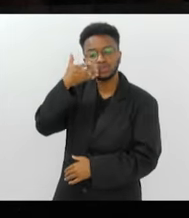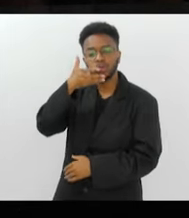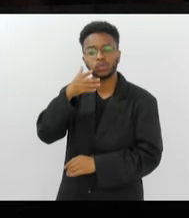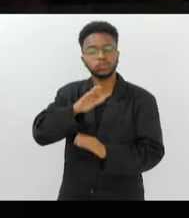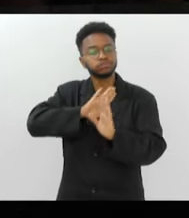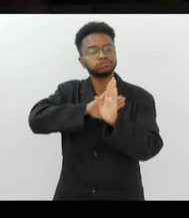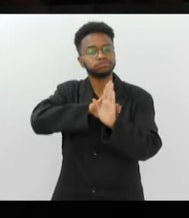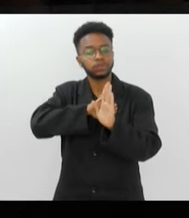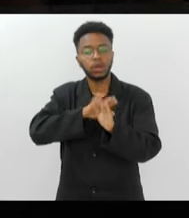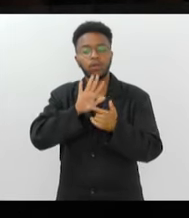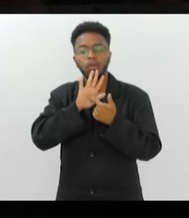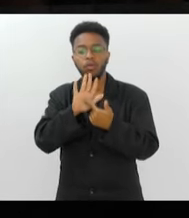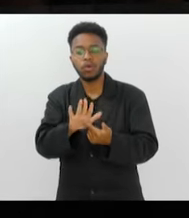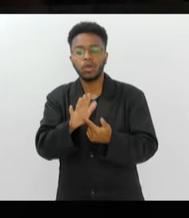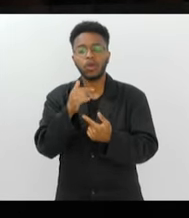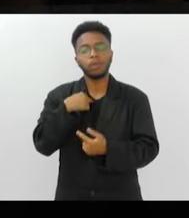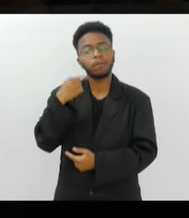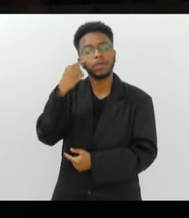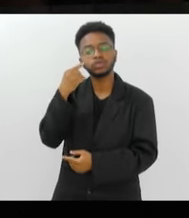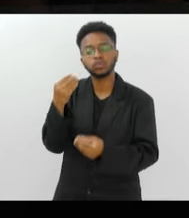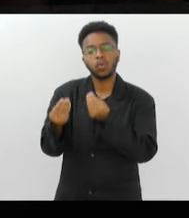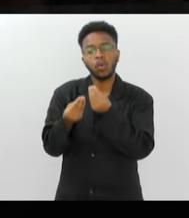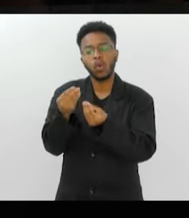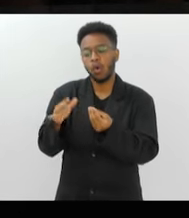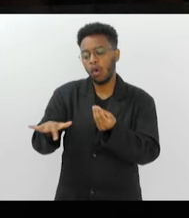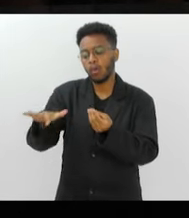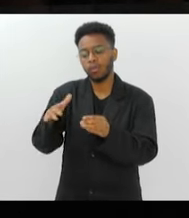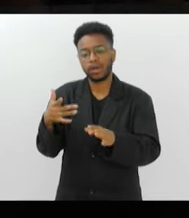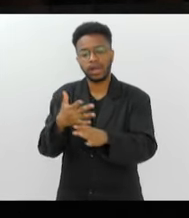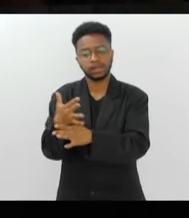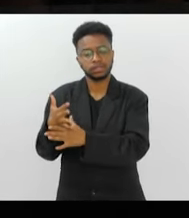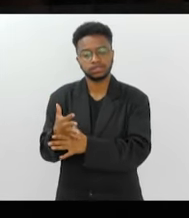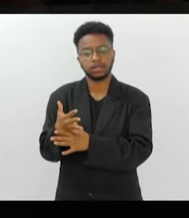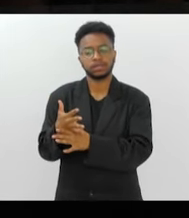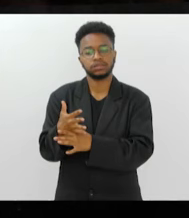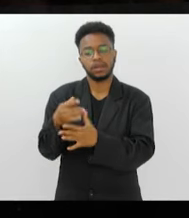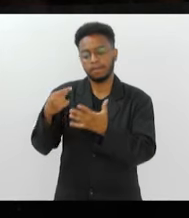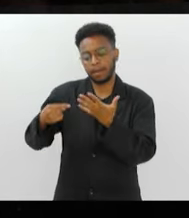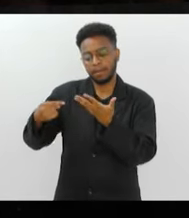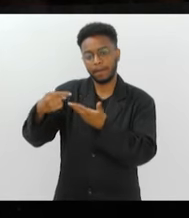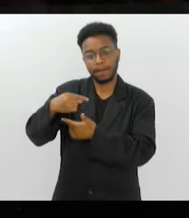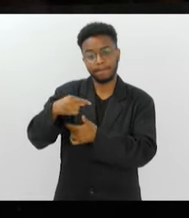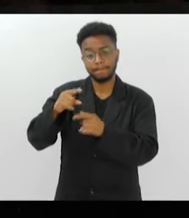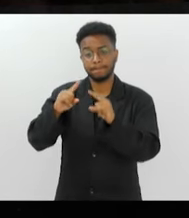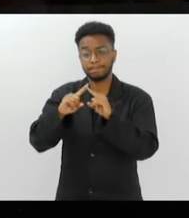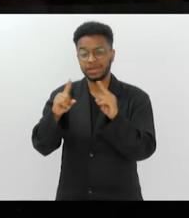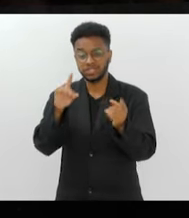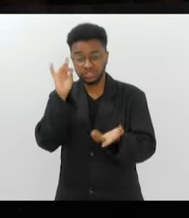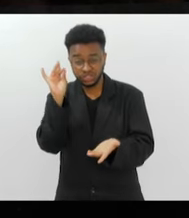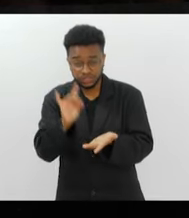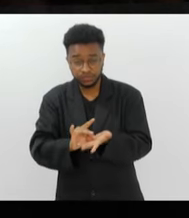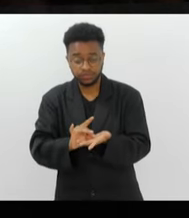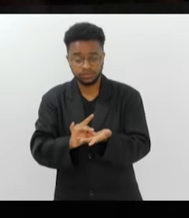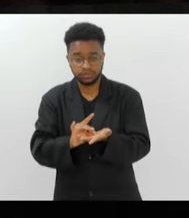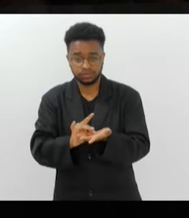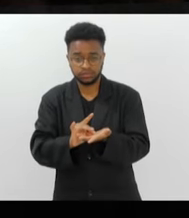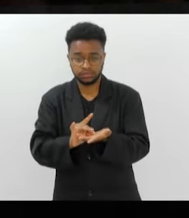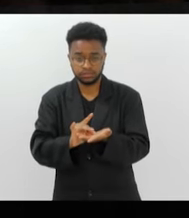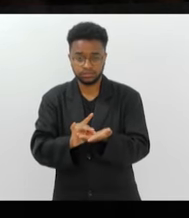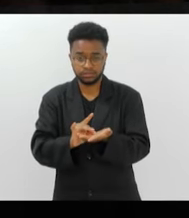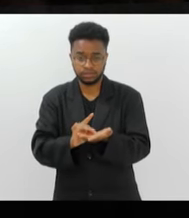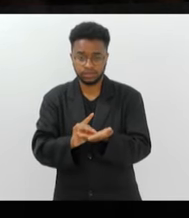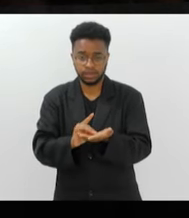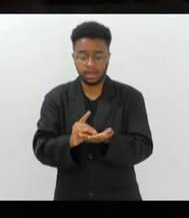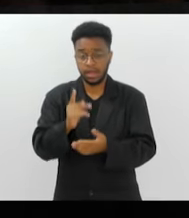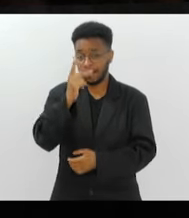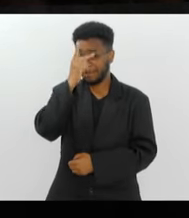como você pensa aquela parte da cidade, etc., etc. Mas, concretamente, aquele que